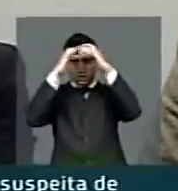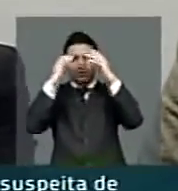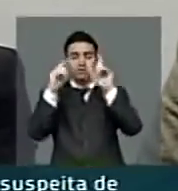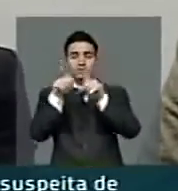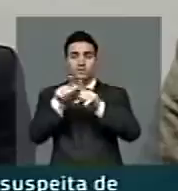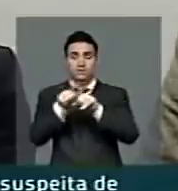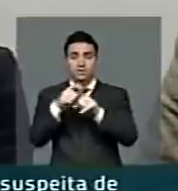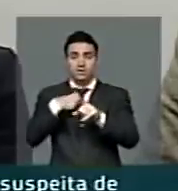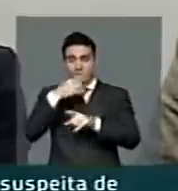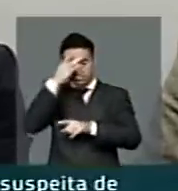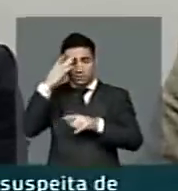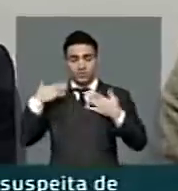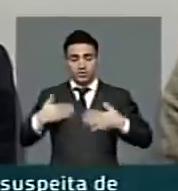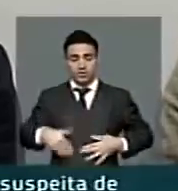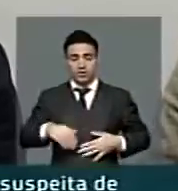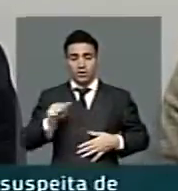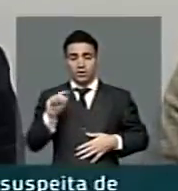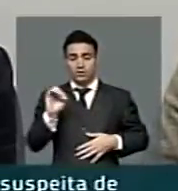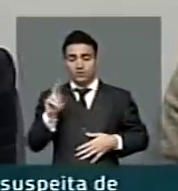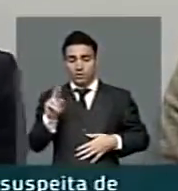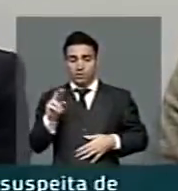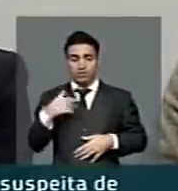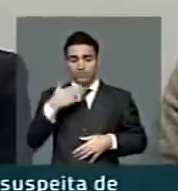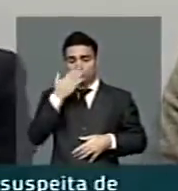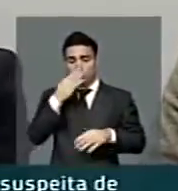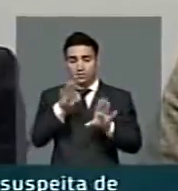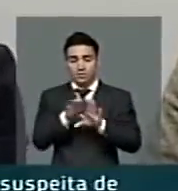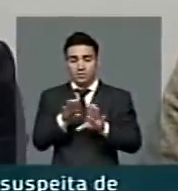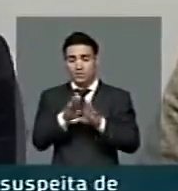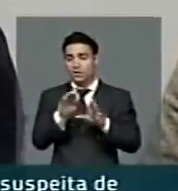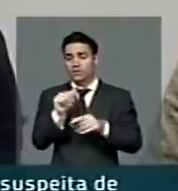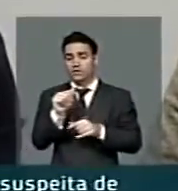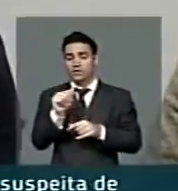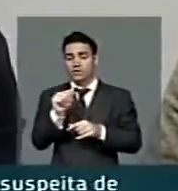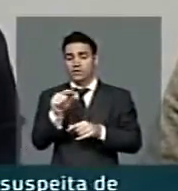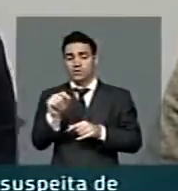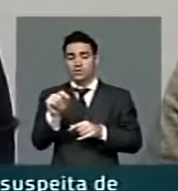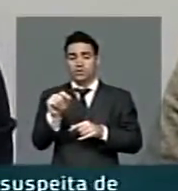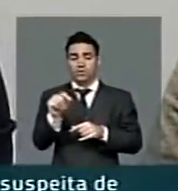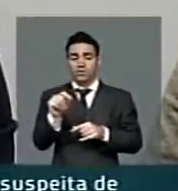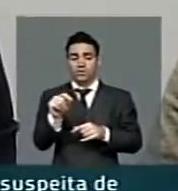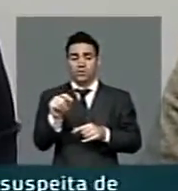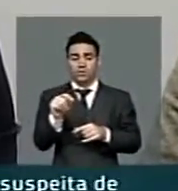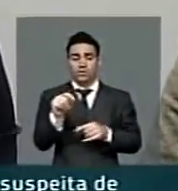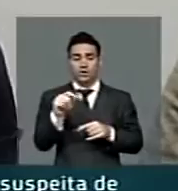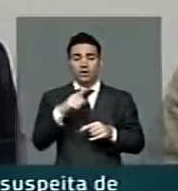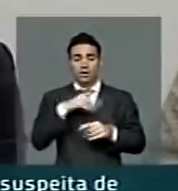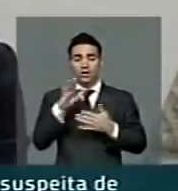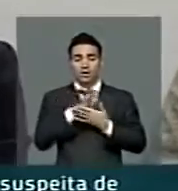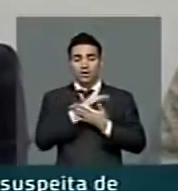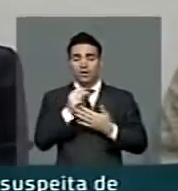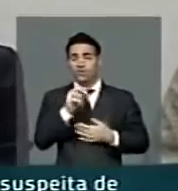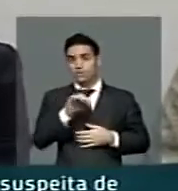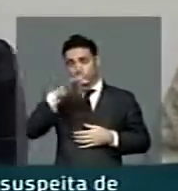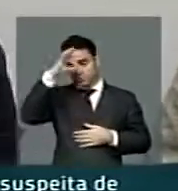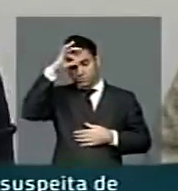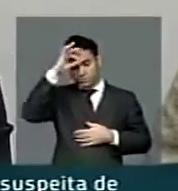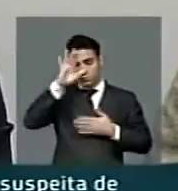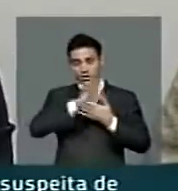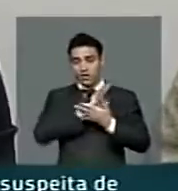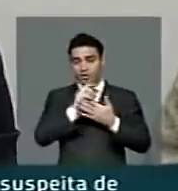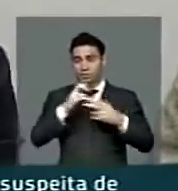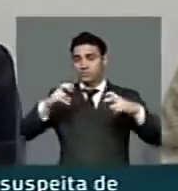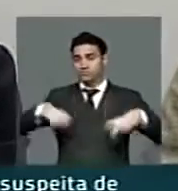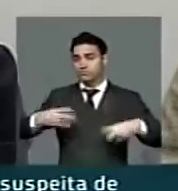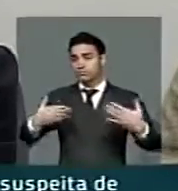o ator usa o corpo, a prostituta usa o corpo, só que usa, sobretudo, os seus órgãos sexuais, e muitas nem usam os órgãos sexuais. Algumas funcionam como terapeuta,